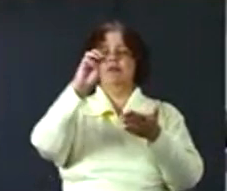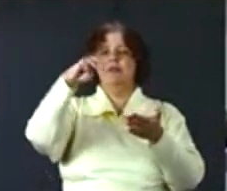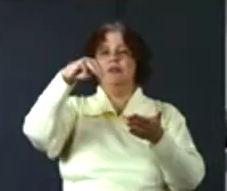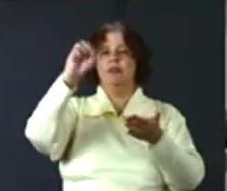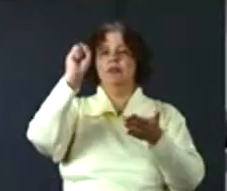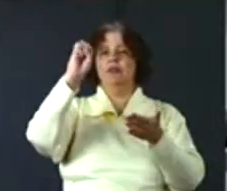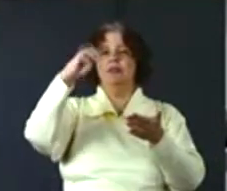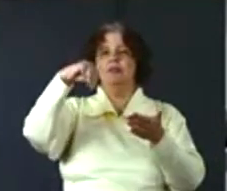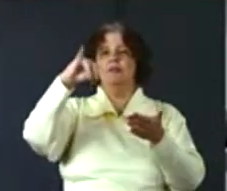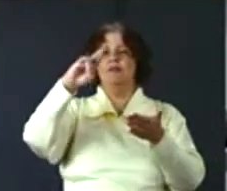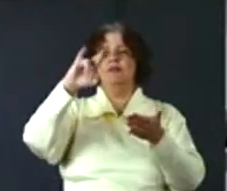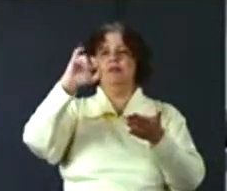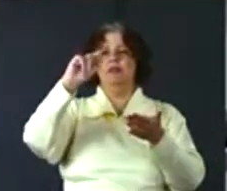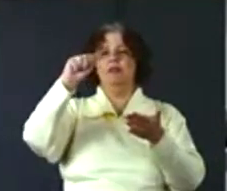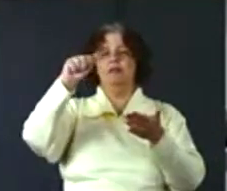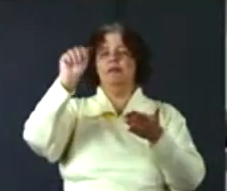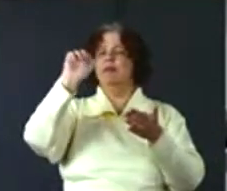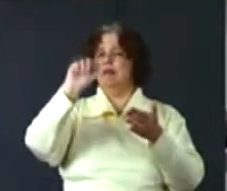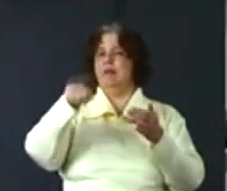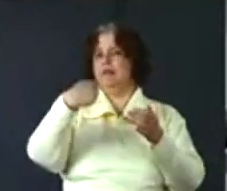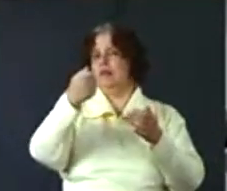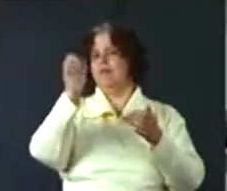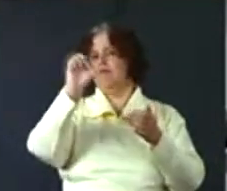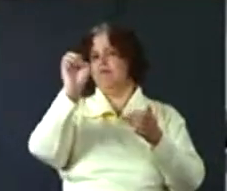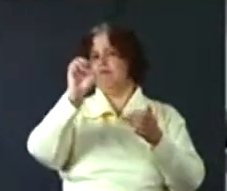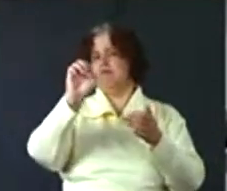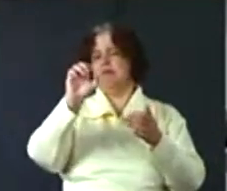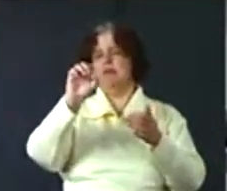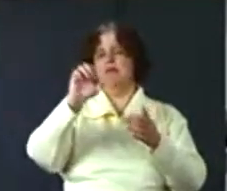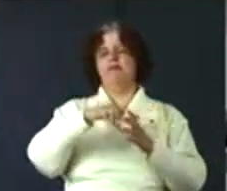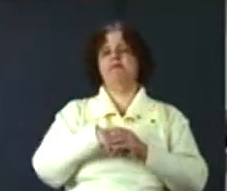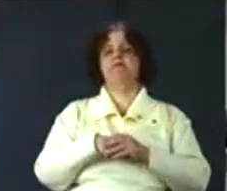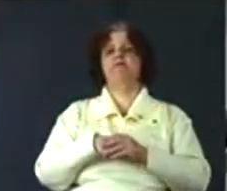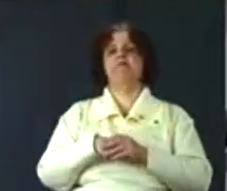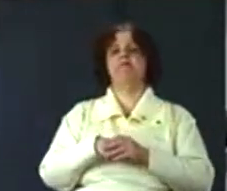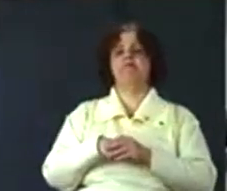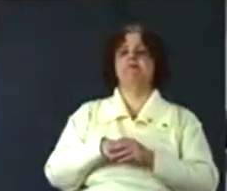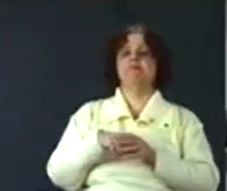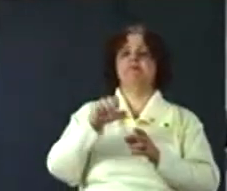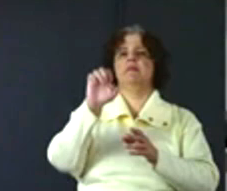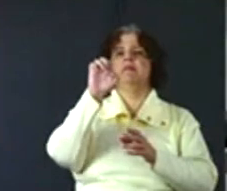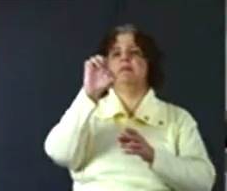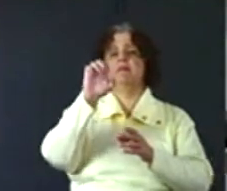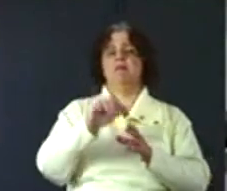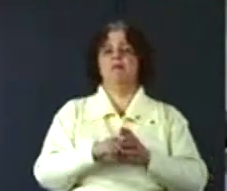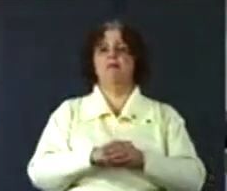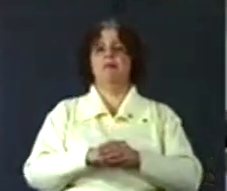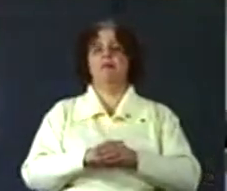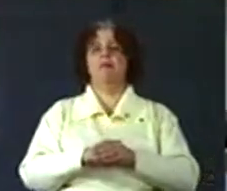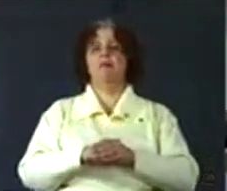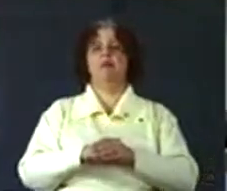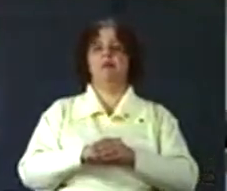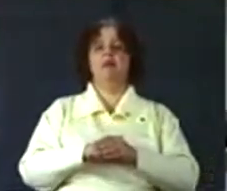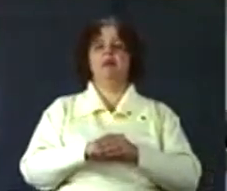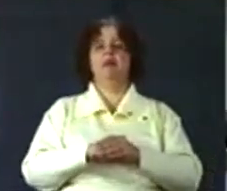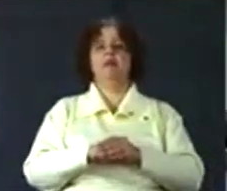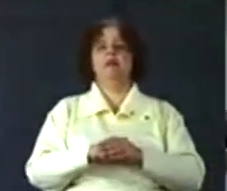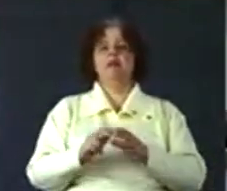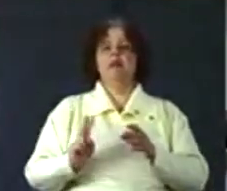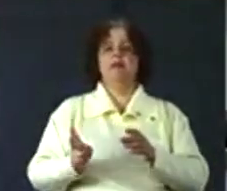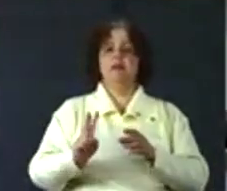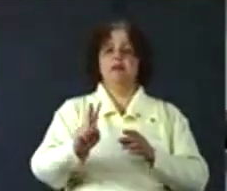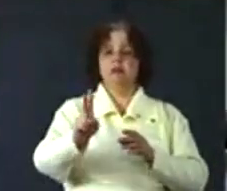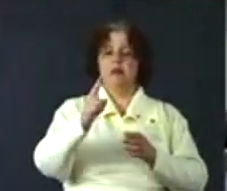que já passou por essa parte da palavra de Deus, vê que há algo em comum nas cartas. Sempre a carta